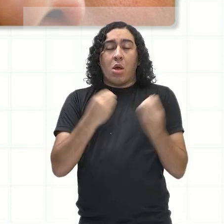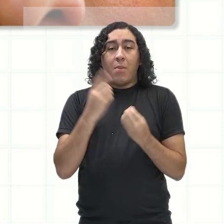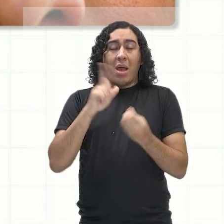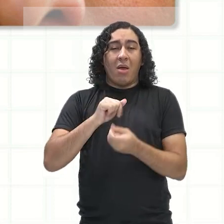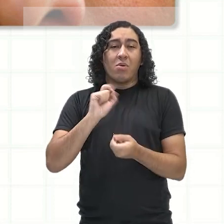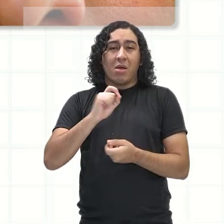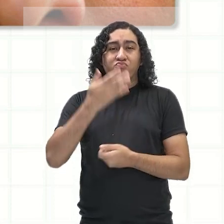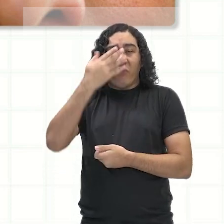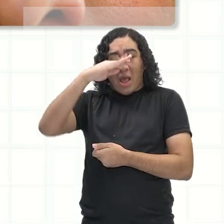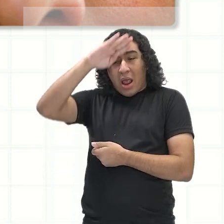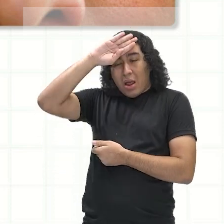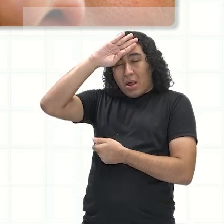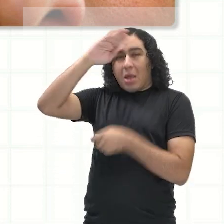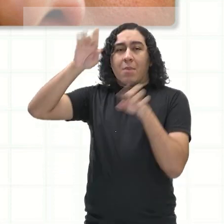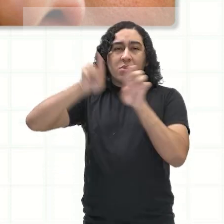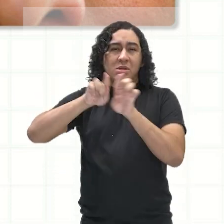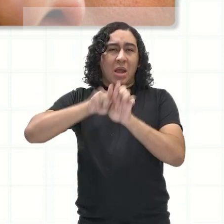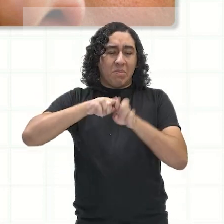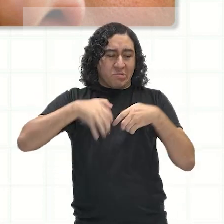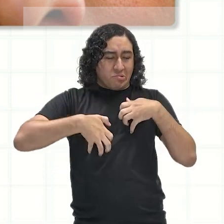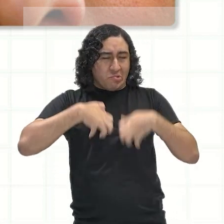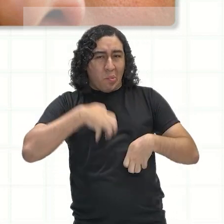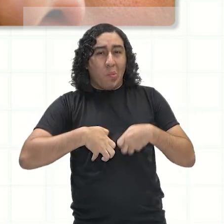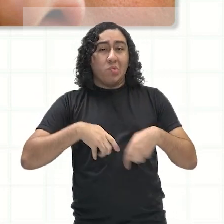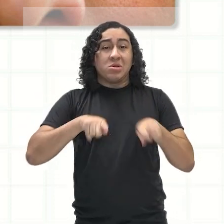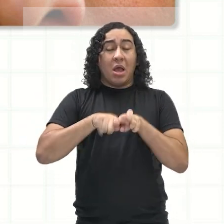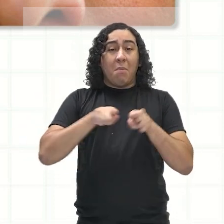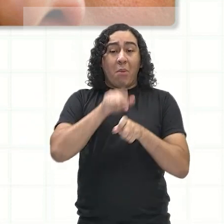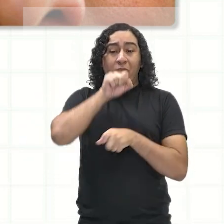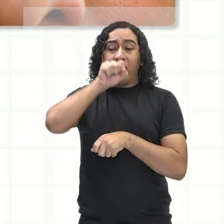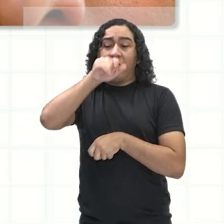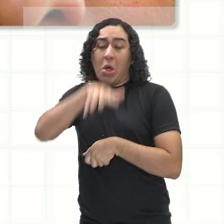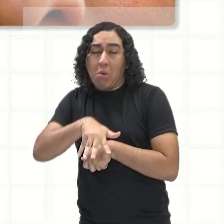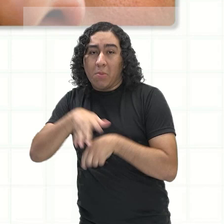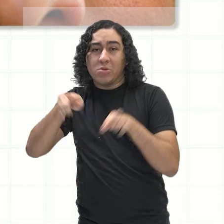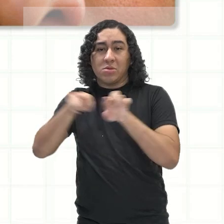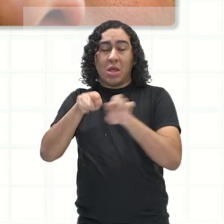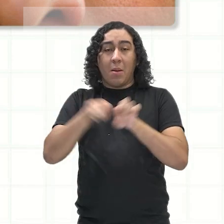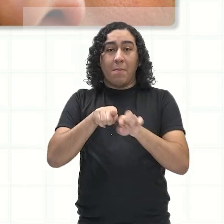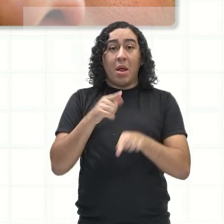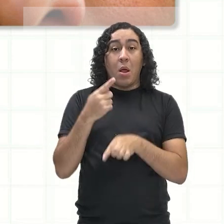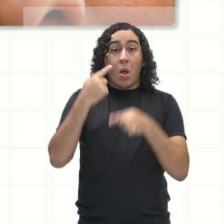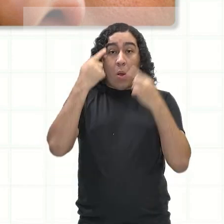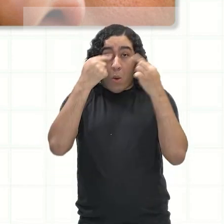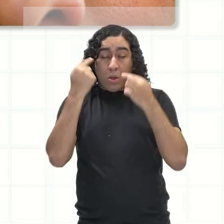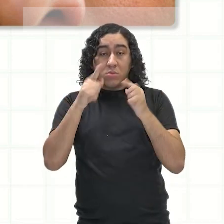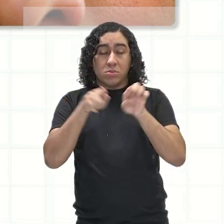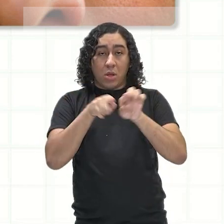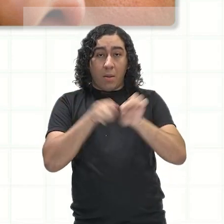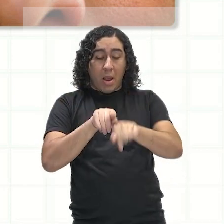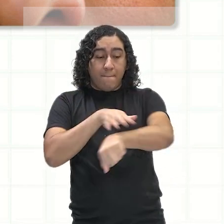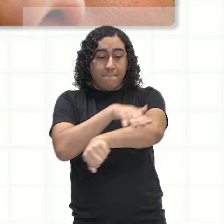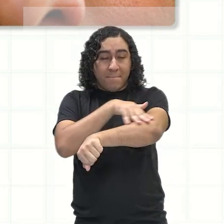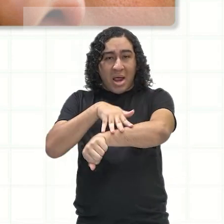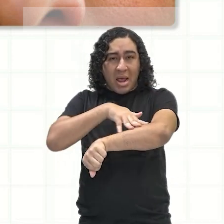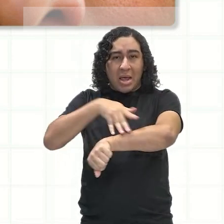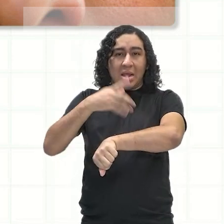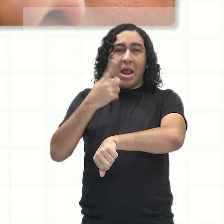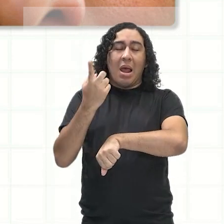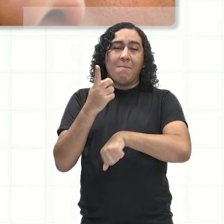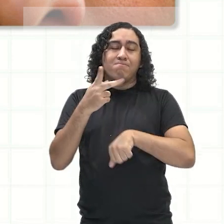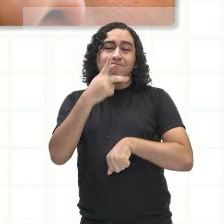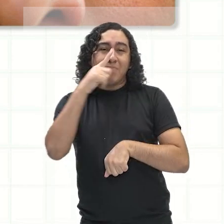febre, enjoos, vômitos e olhos e pele amarelados, como você está observando aí